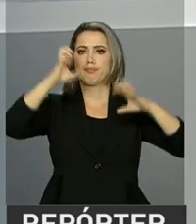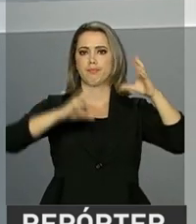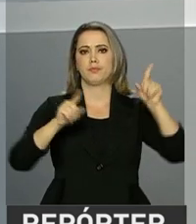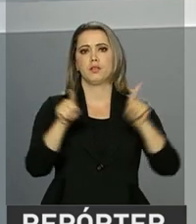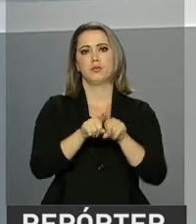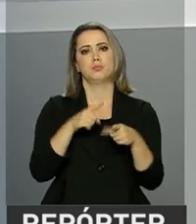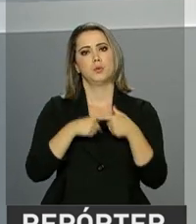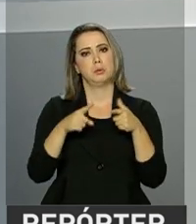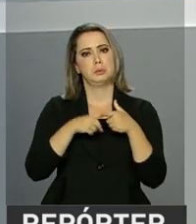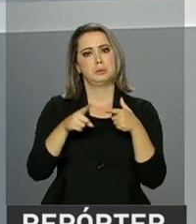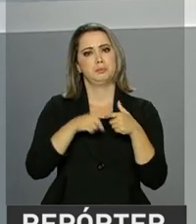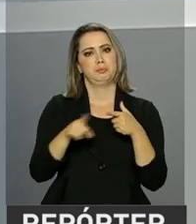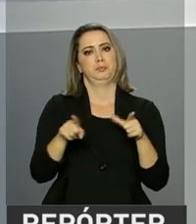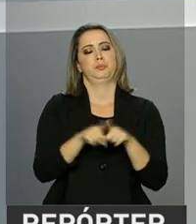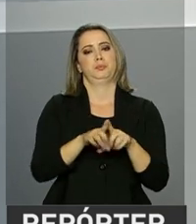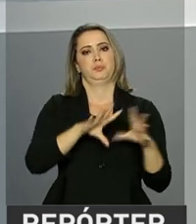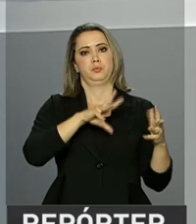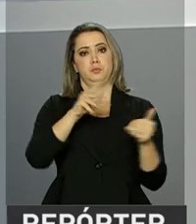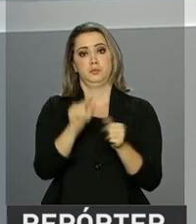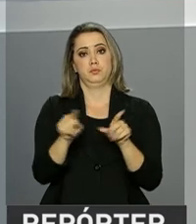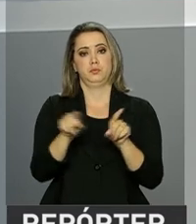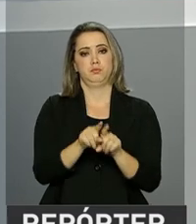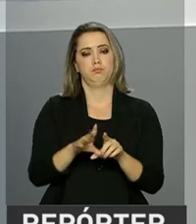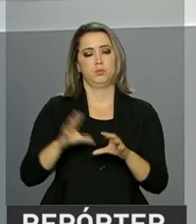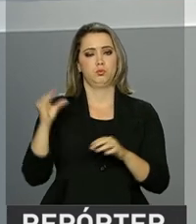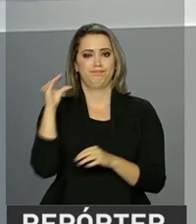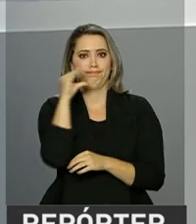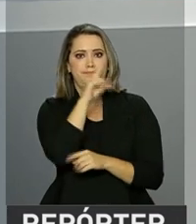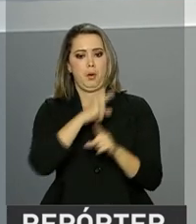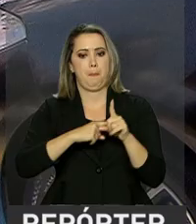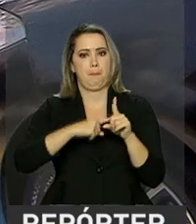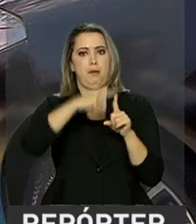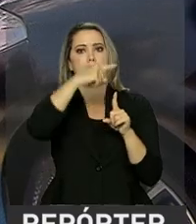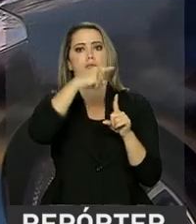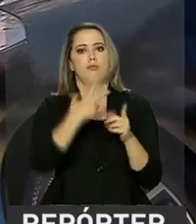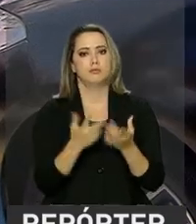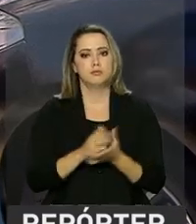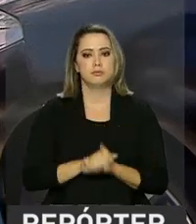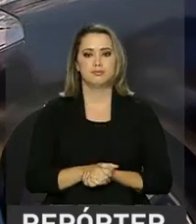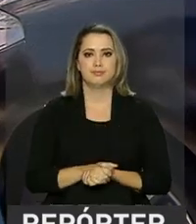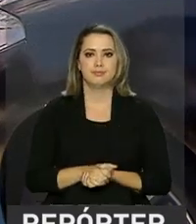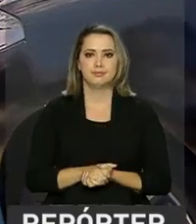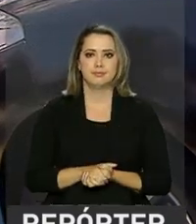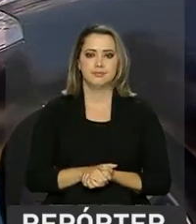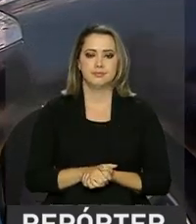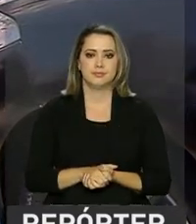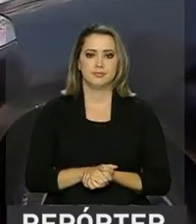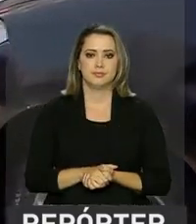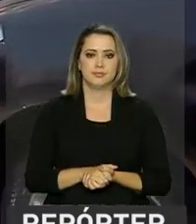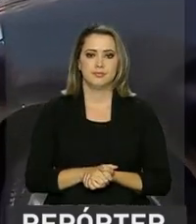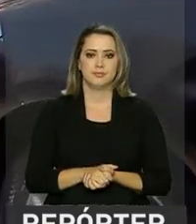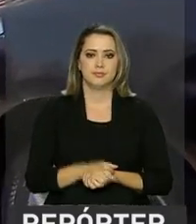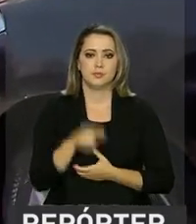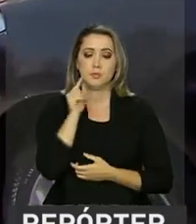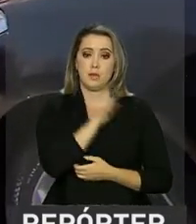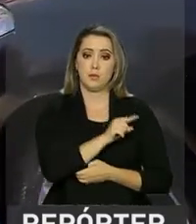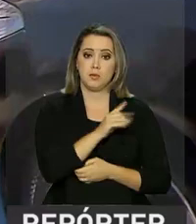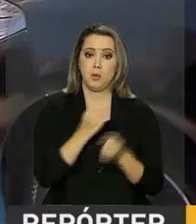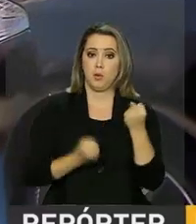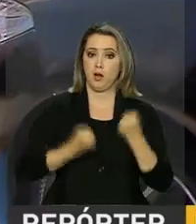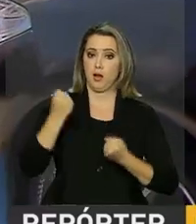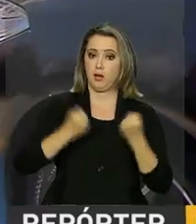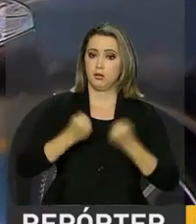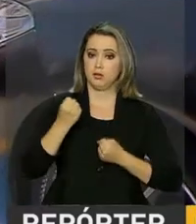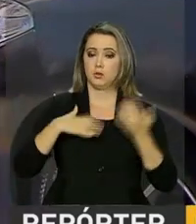que causam efeito estufa e aumentam a temperatura do planeta modo é um veículo de passeio para